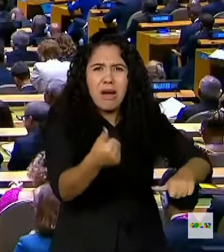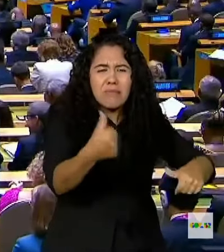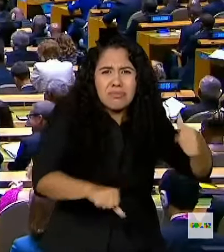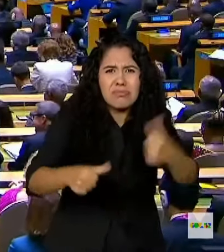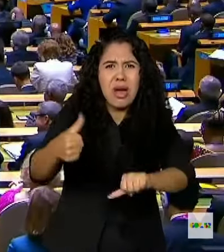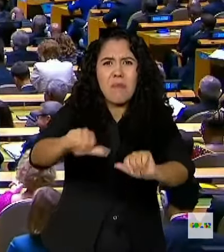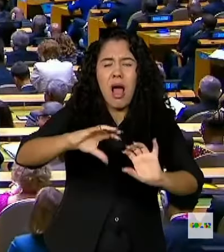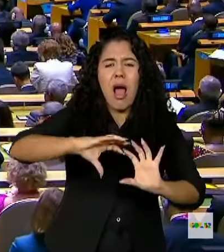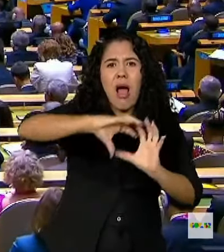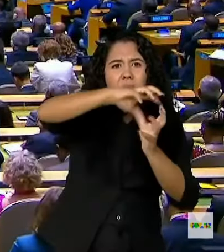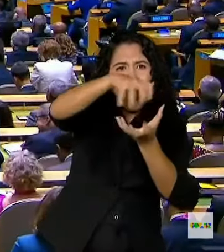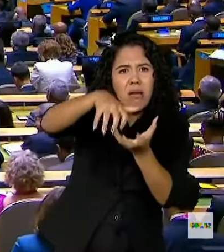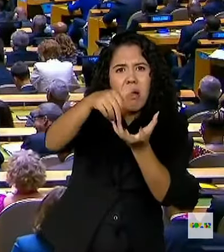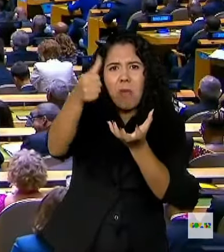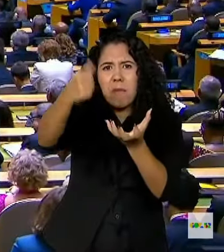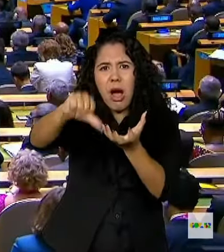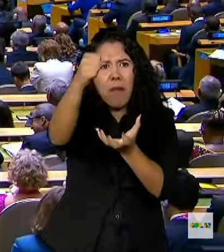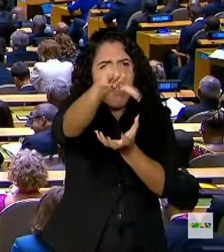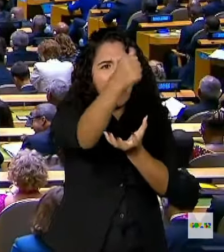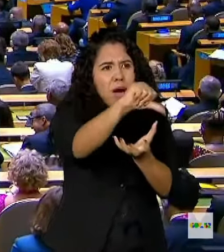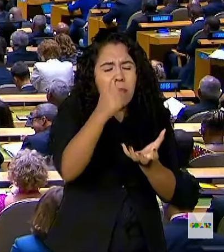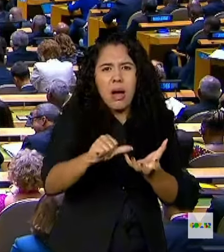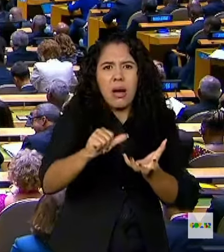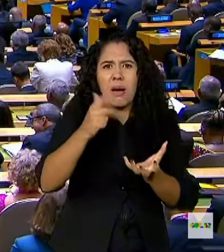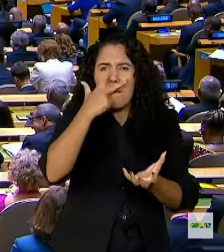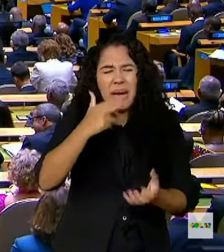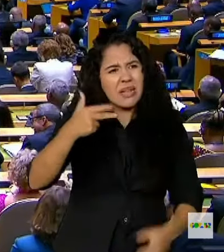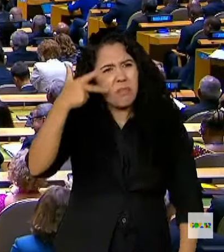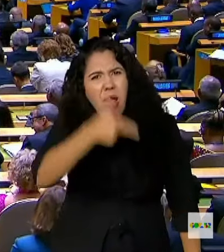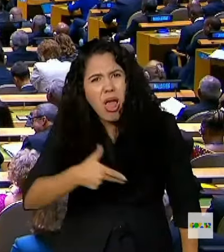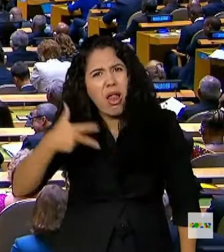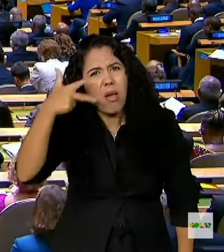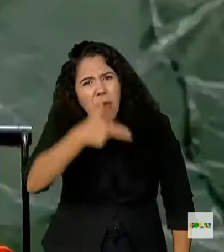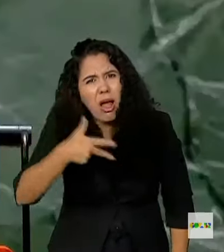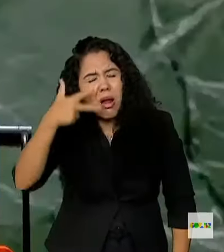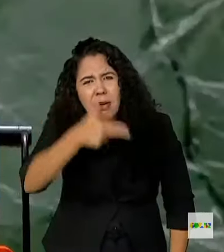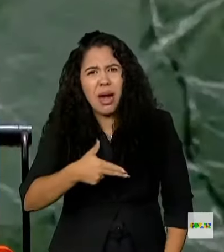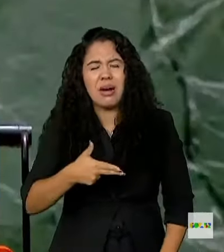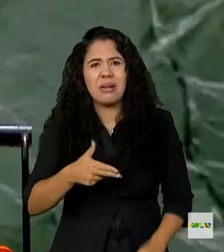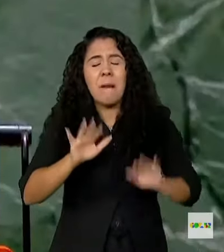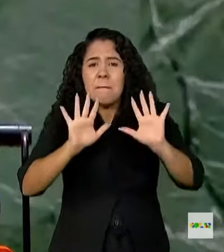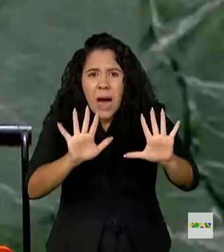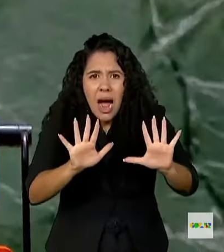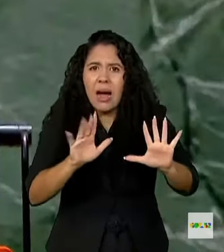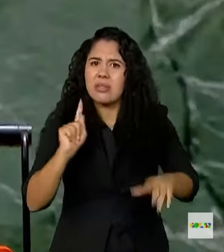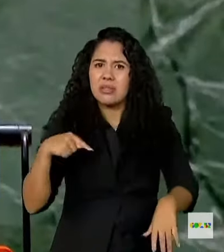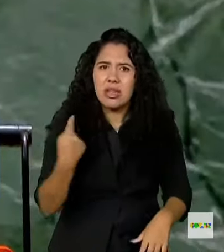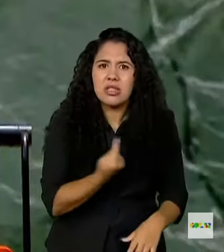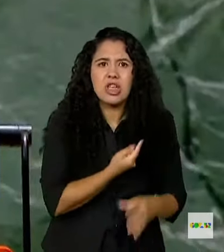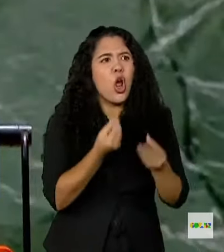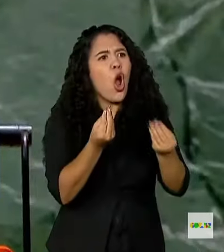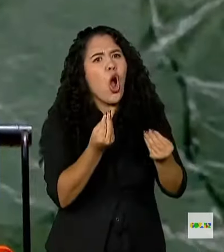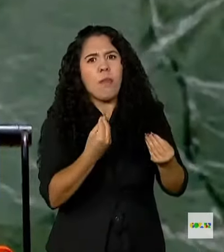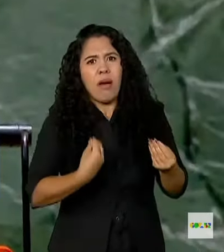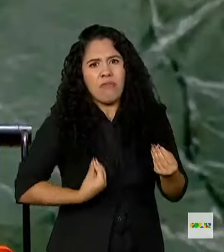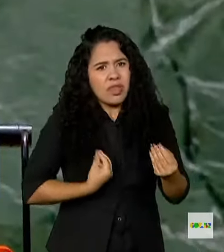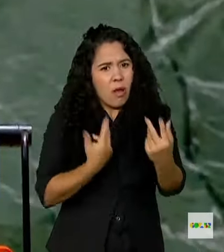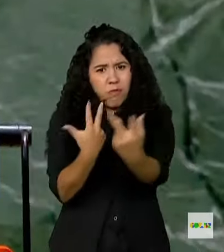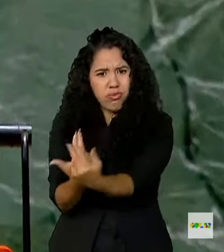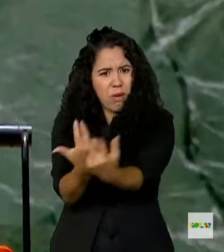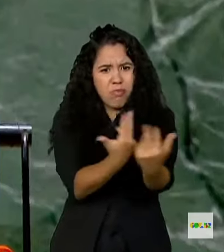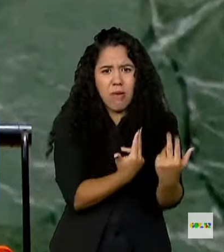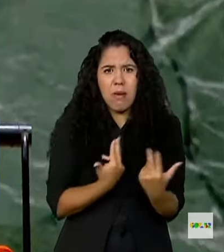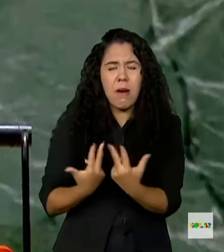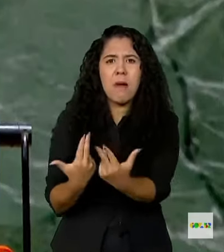desglobalização se tornaram corriqueiras. Mas é impossível desplanetizar nossa vida em comum. Estamos